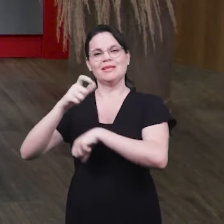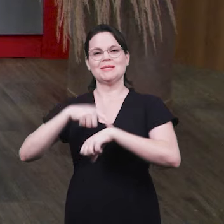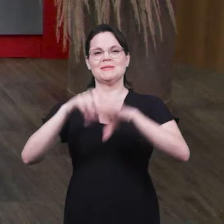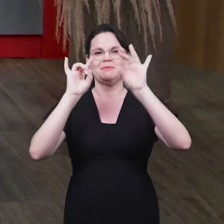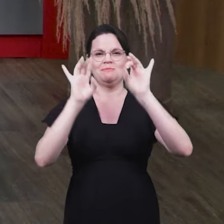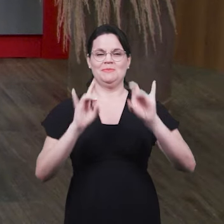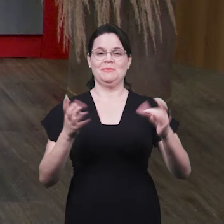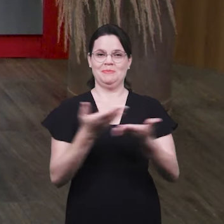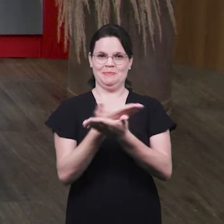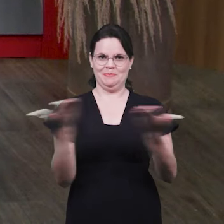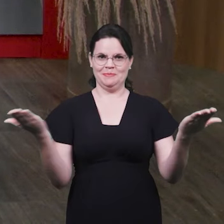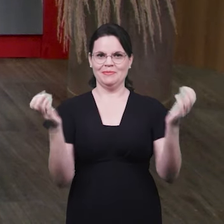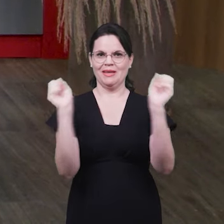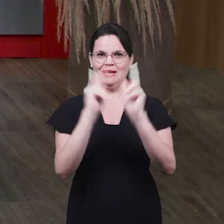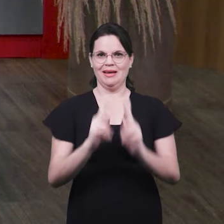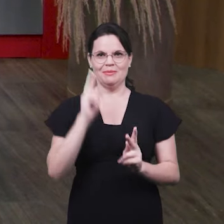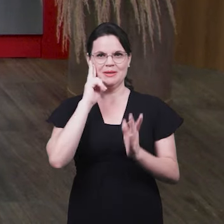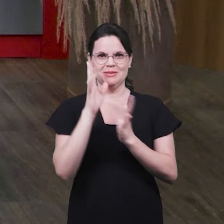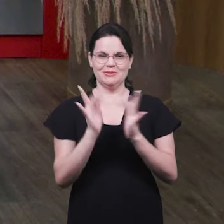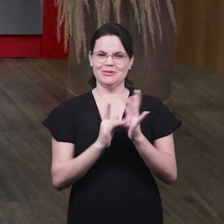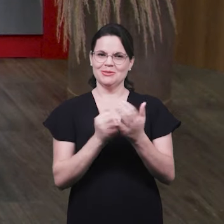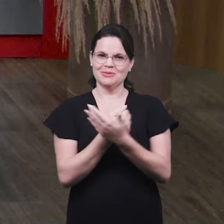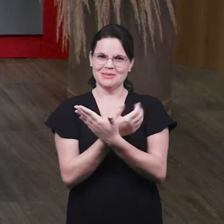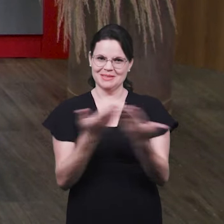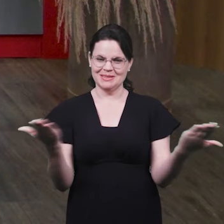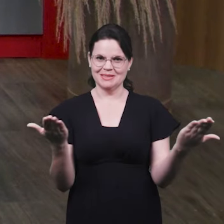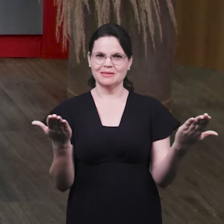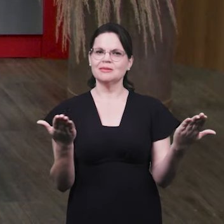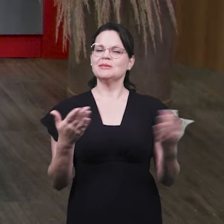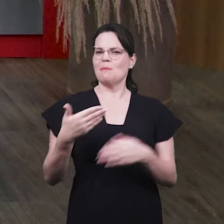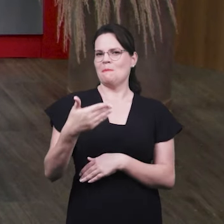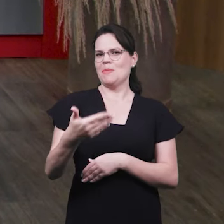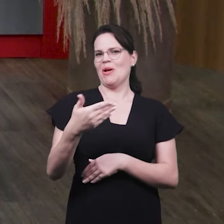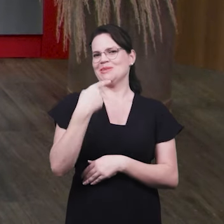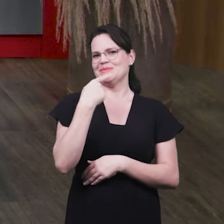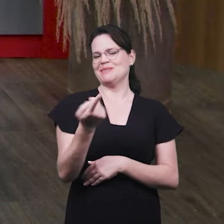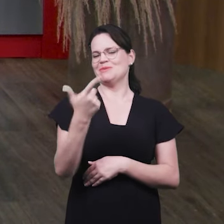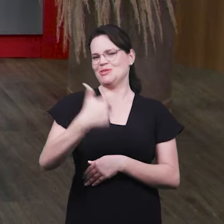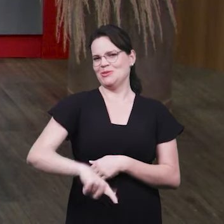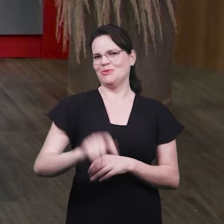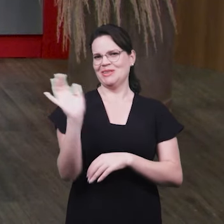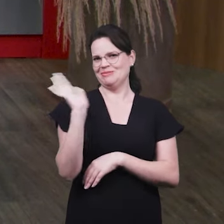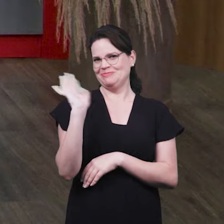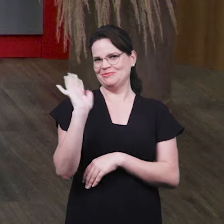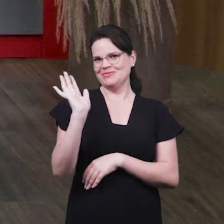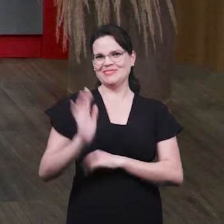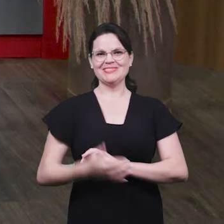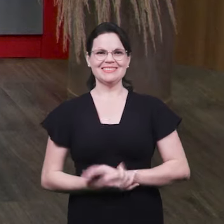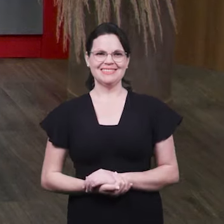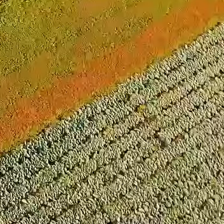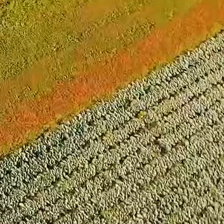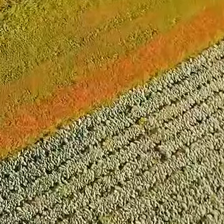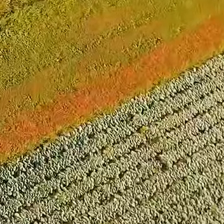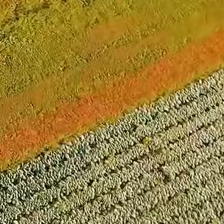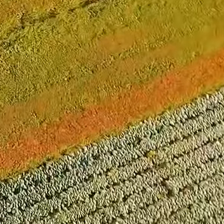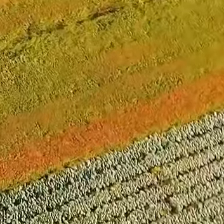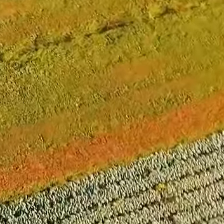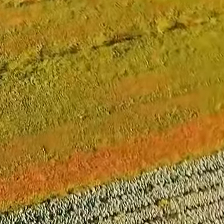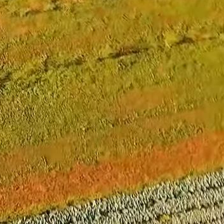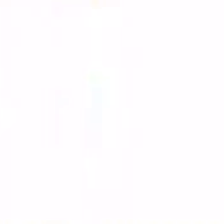momento especial com vocês. A paz do Senhor Jesus a todos. Nos vemos na próxima semana. Até lá!